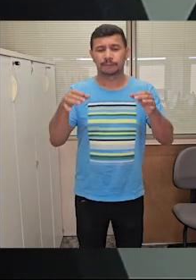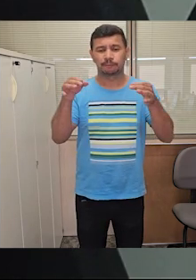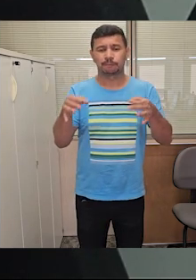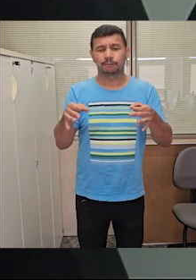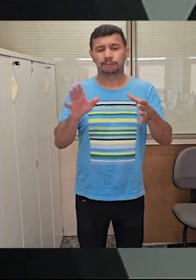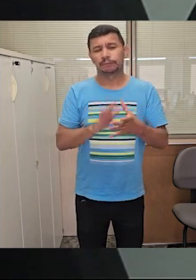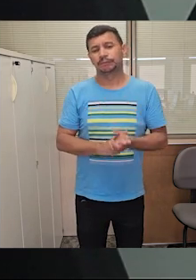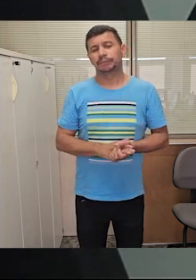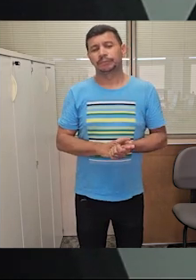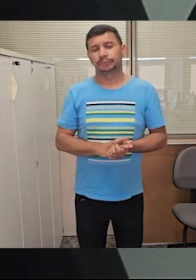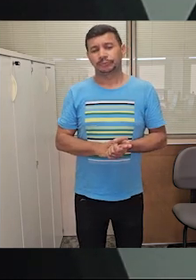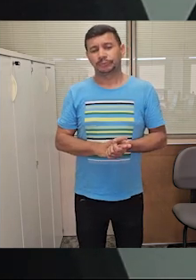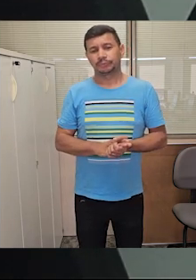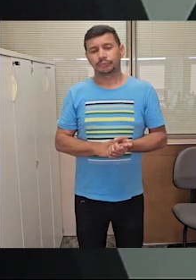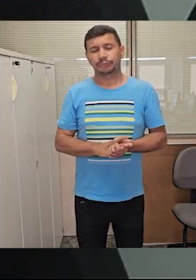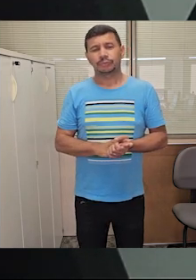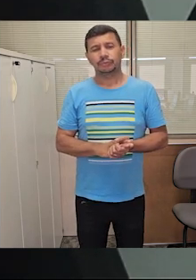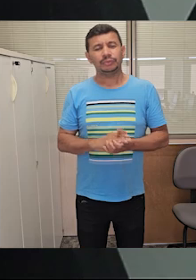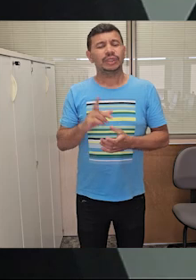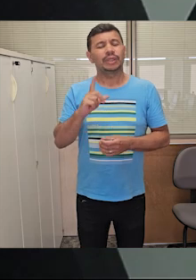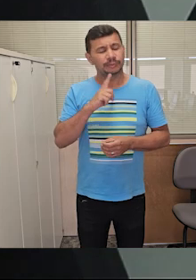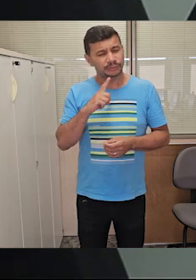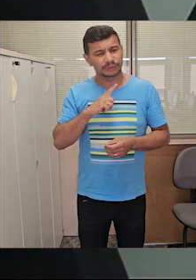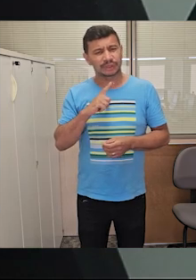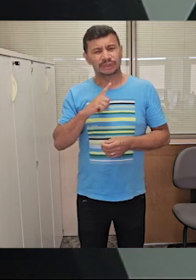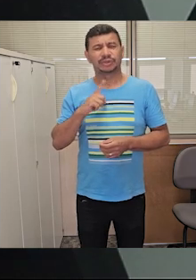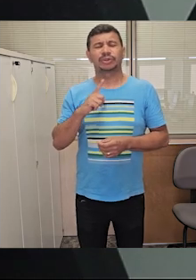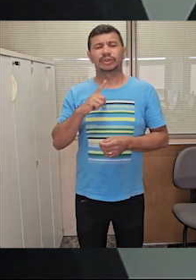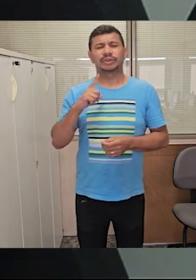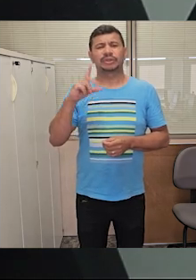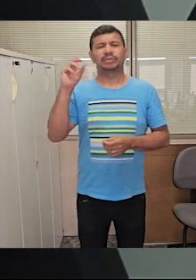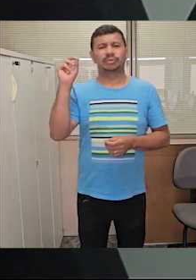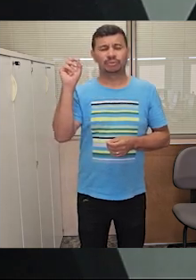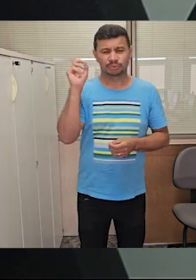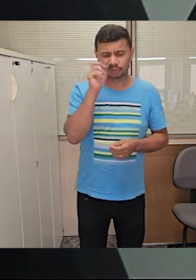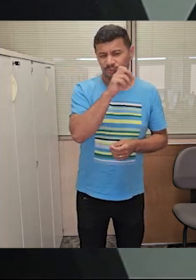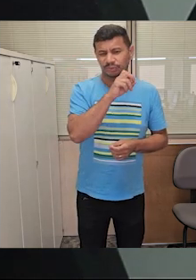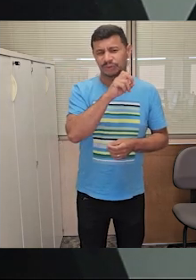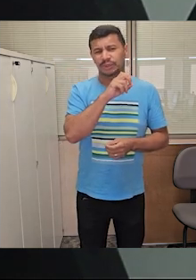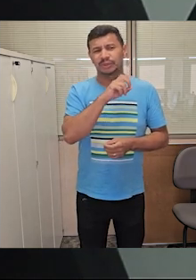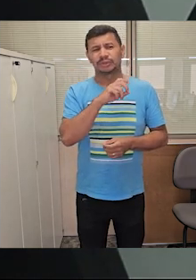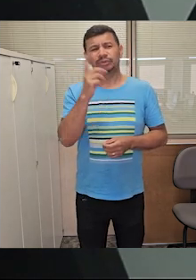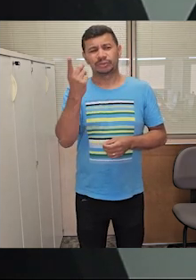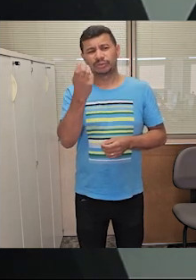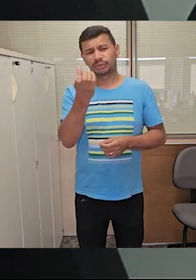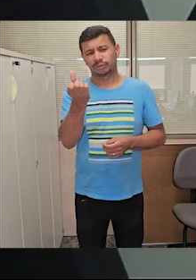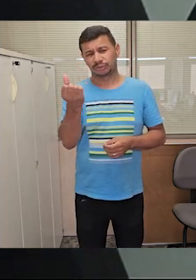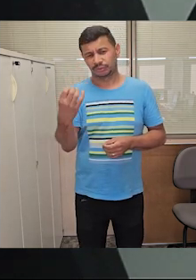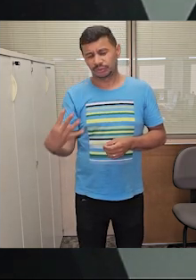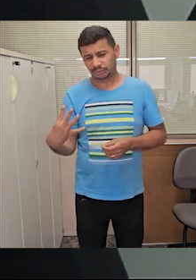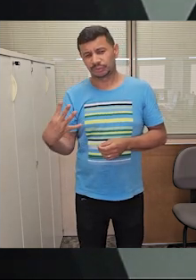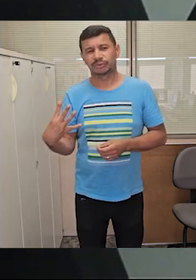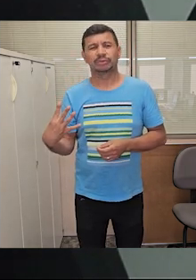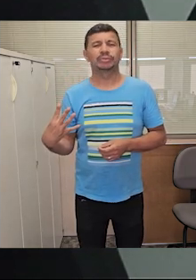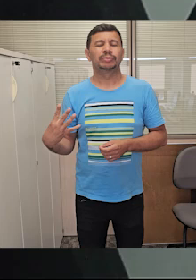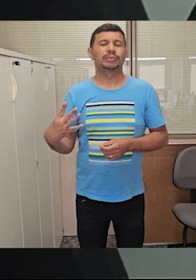legalidade atual, entende? Seguramente teria sido pior que o golpe de 64, que